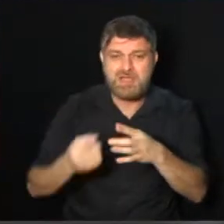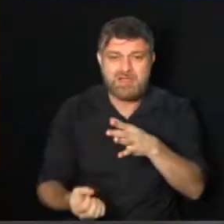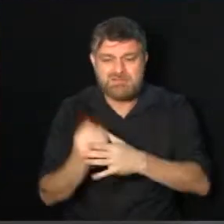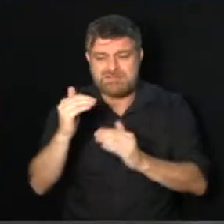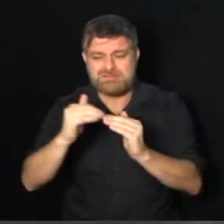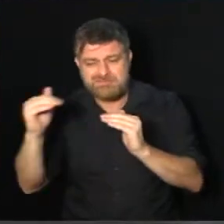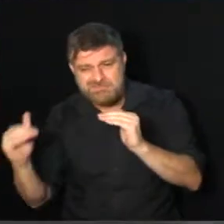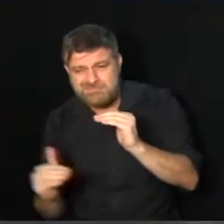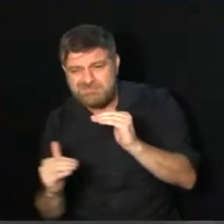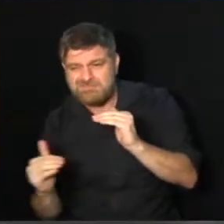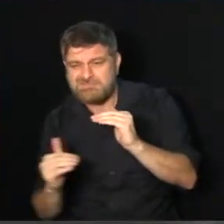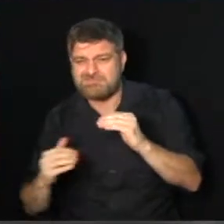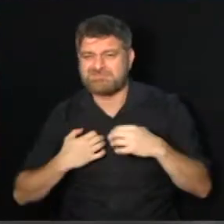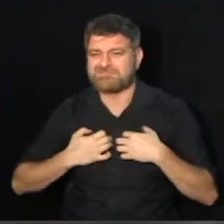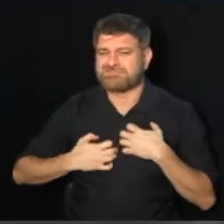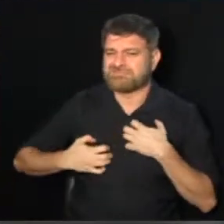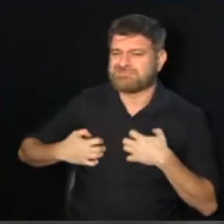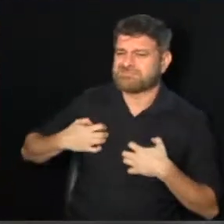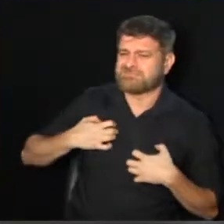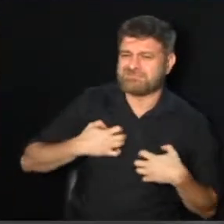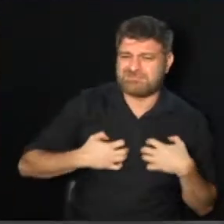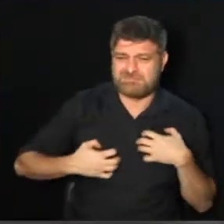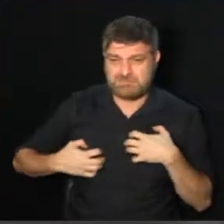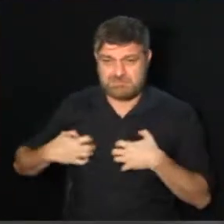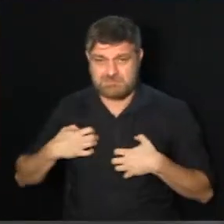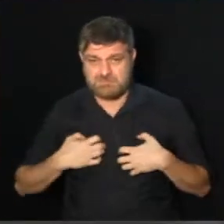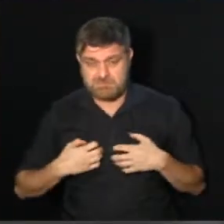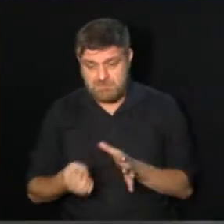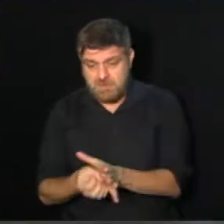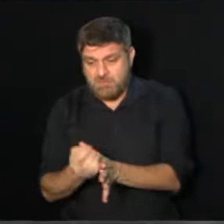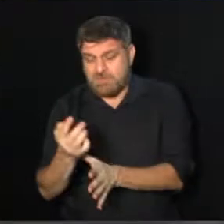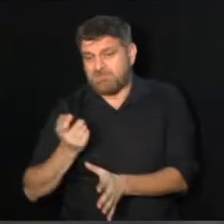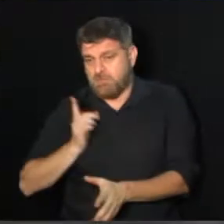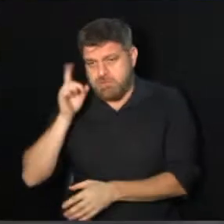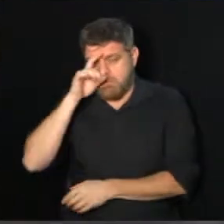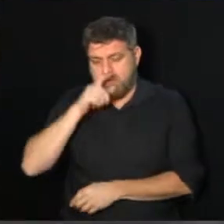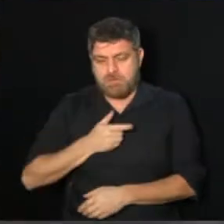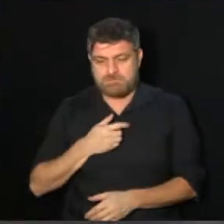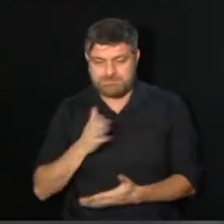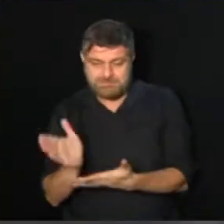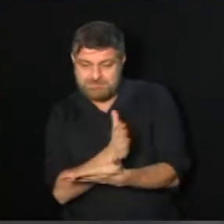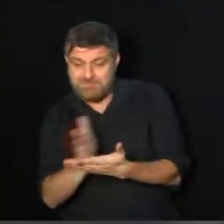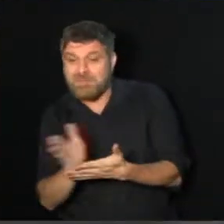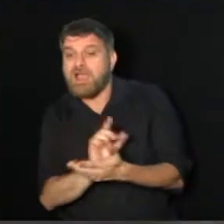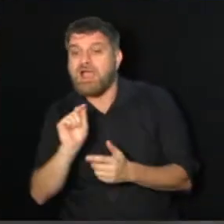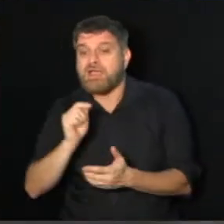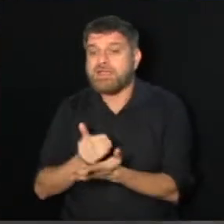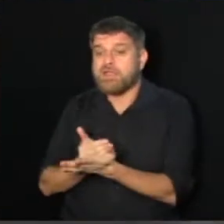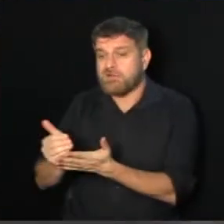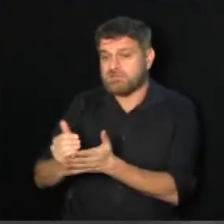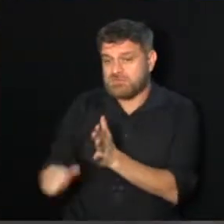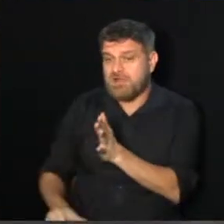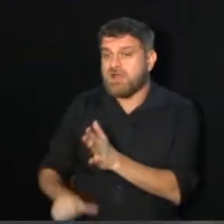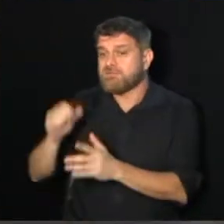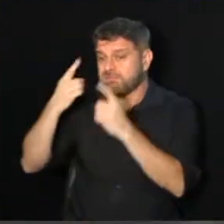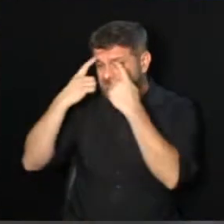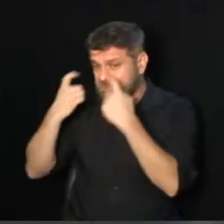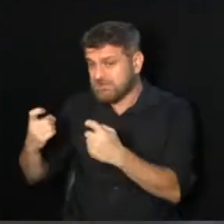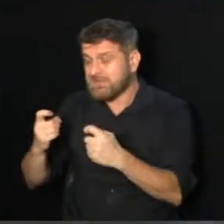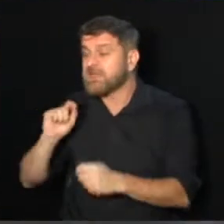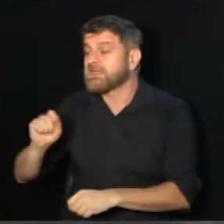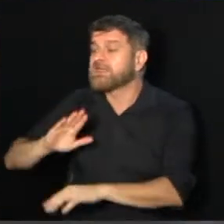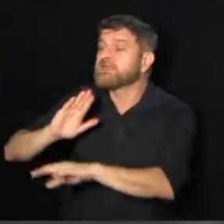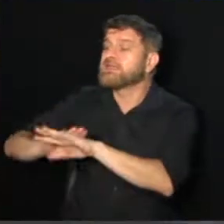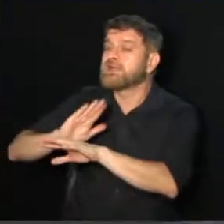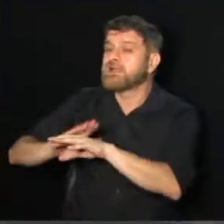desigualdades, de inquietudes, e que muitas vezes é difícil identificar quem começou a primeira violência, quem provocou